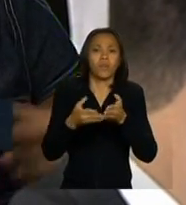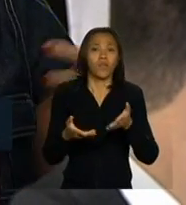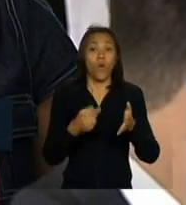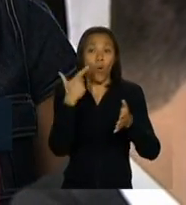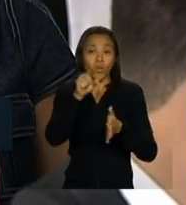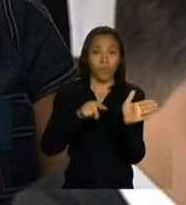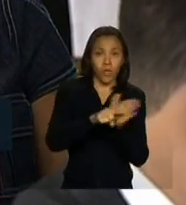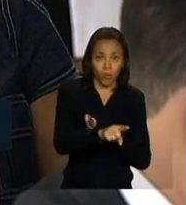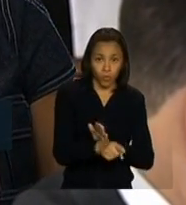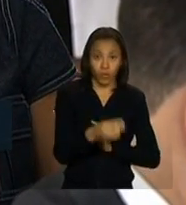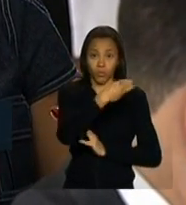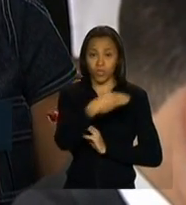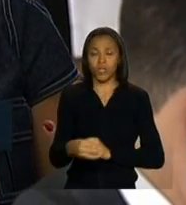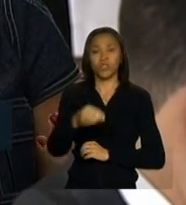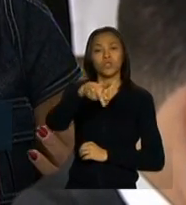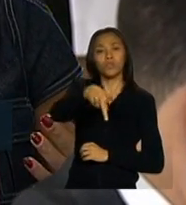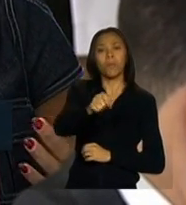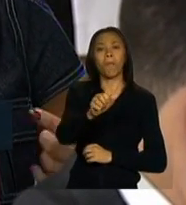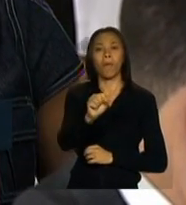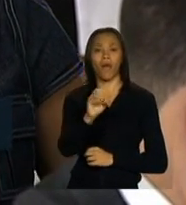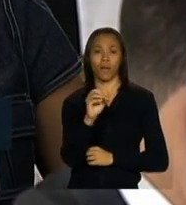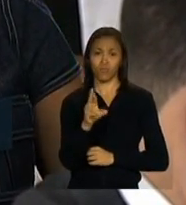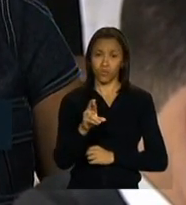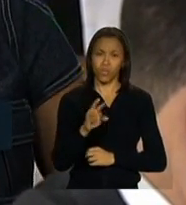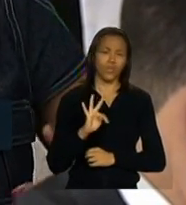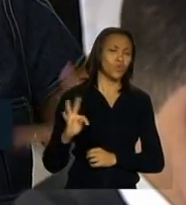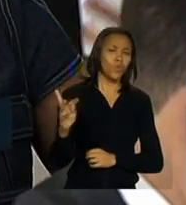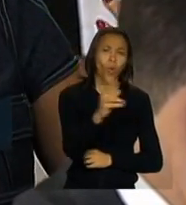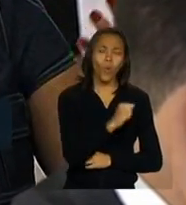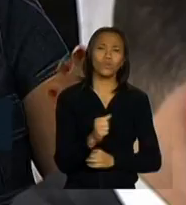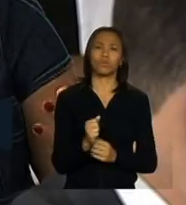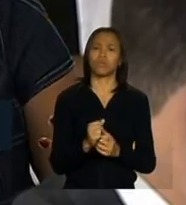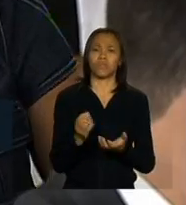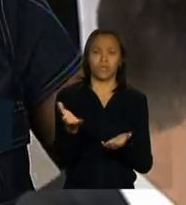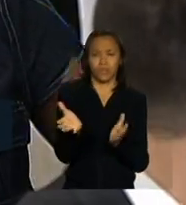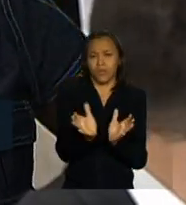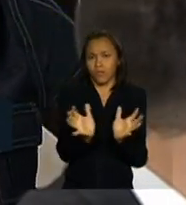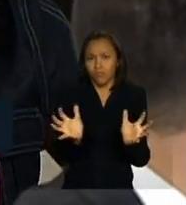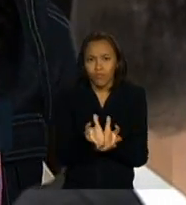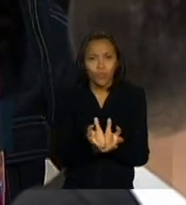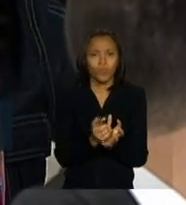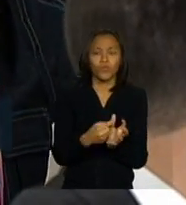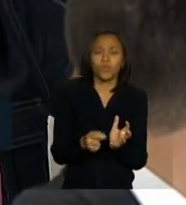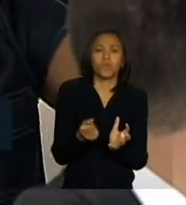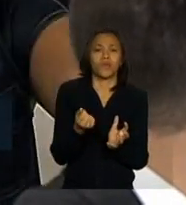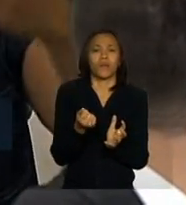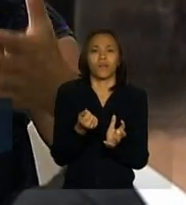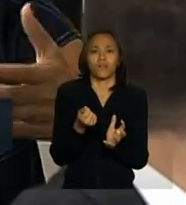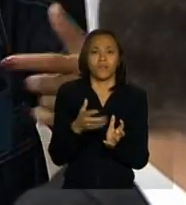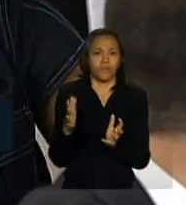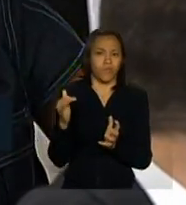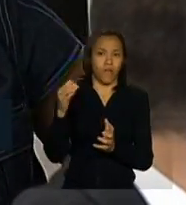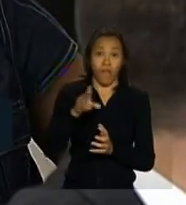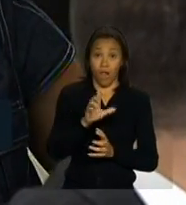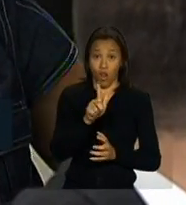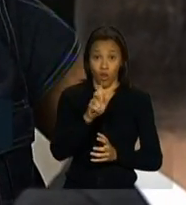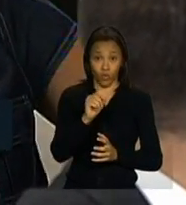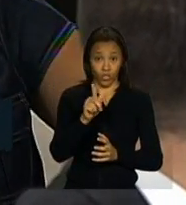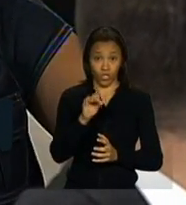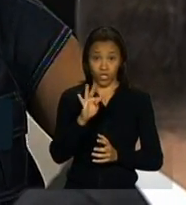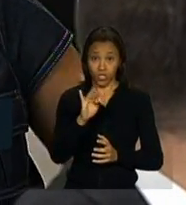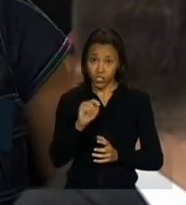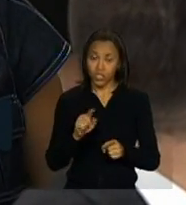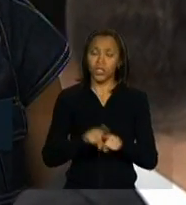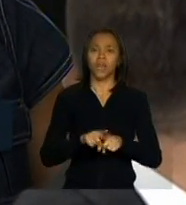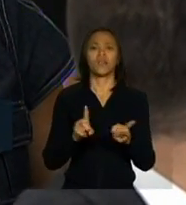Passo. Com quase todos os pacotes lançados de infraestrutura logística, aeroporto, só faltando aeroportos, mas com